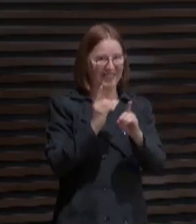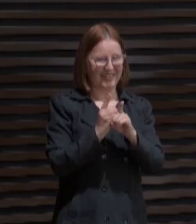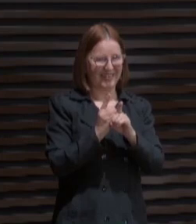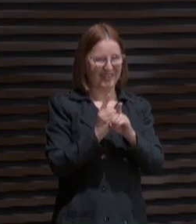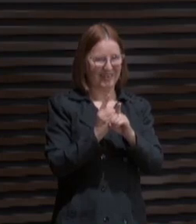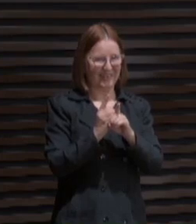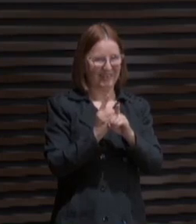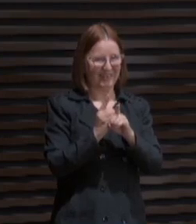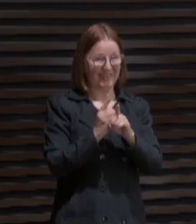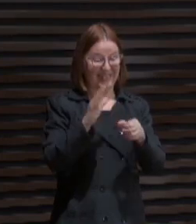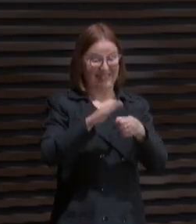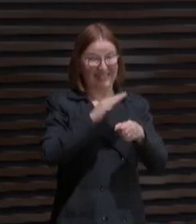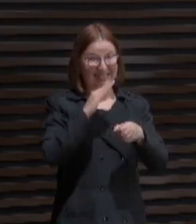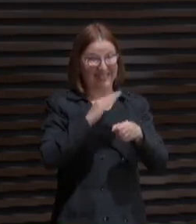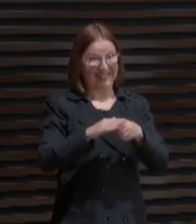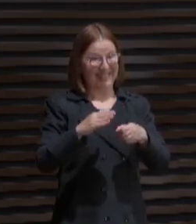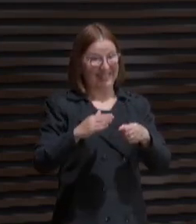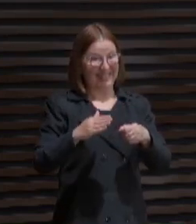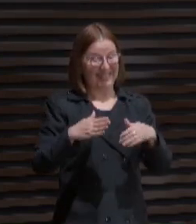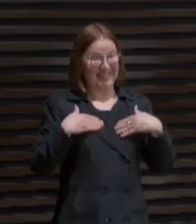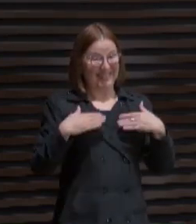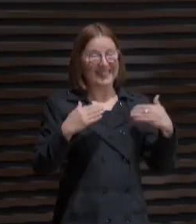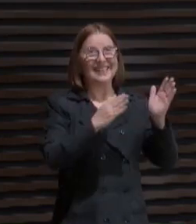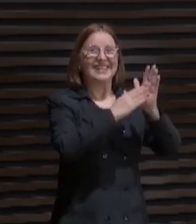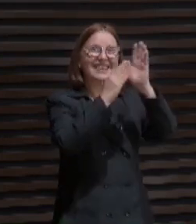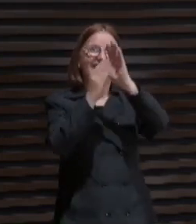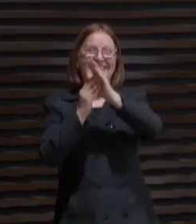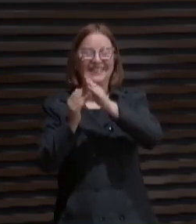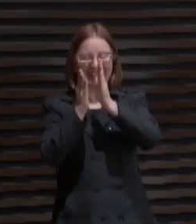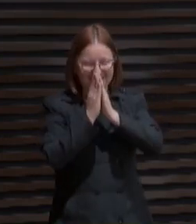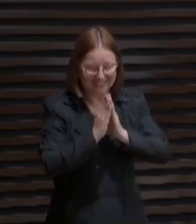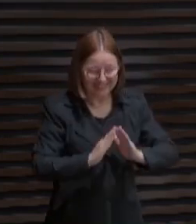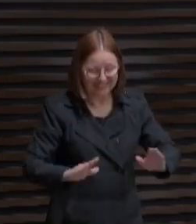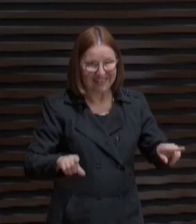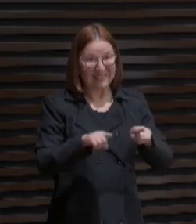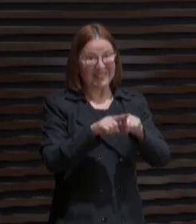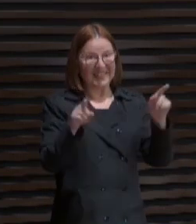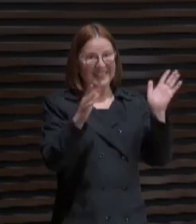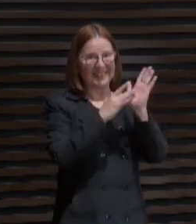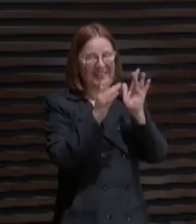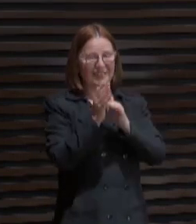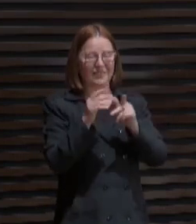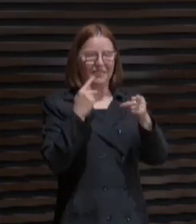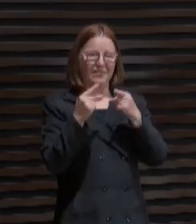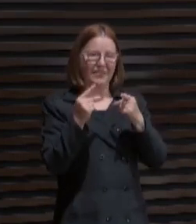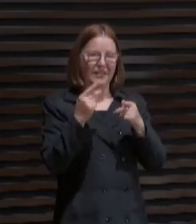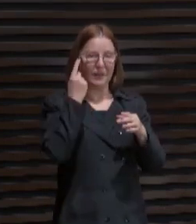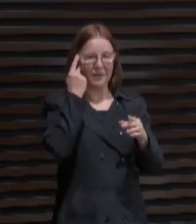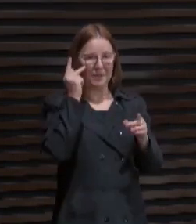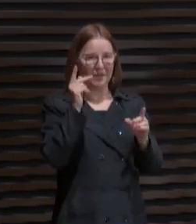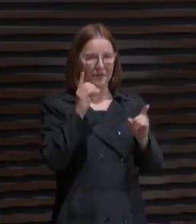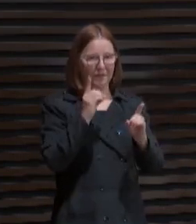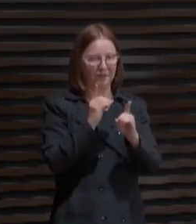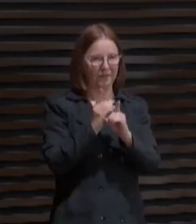no templo, cheios de alegria, louvando e adorando. Mas Jesus fala para os discípulos voltarem para o